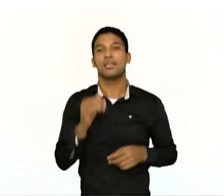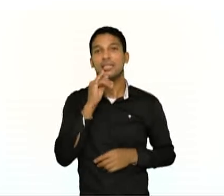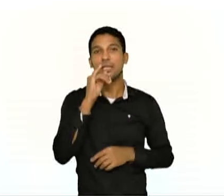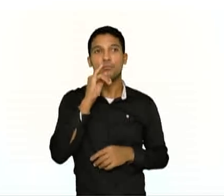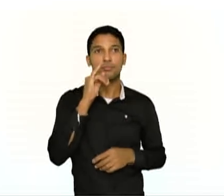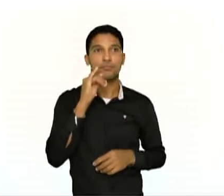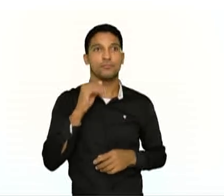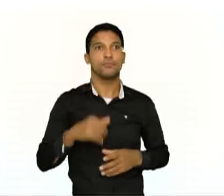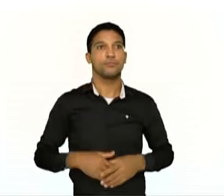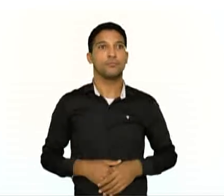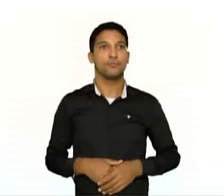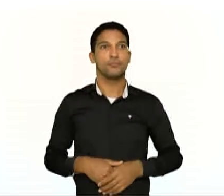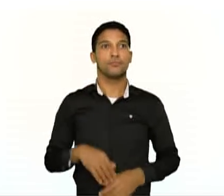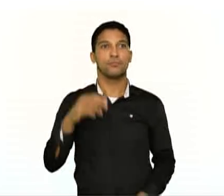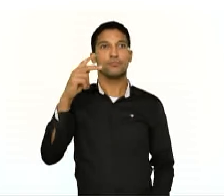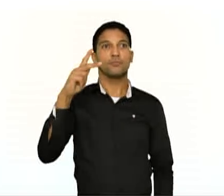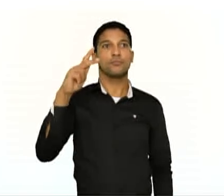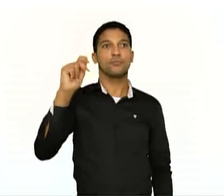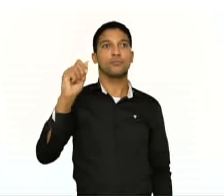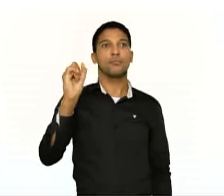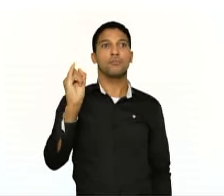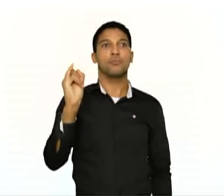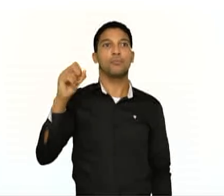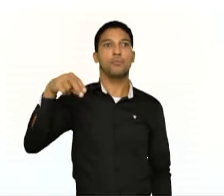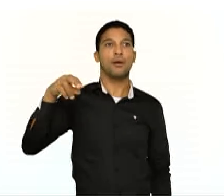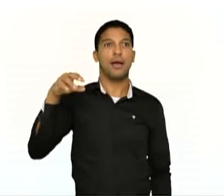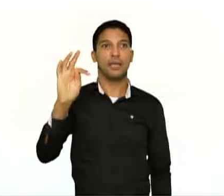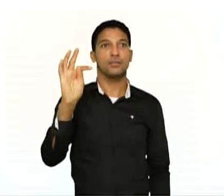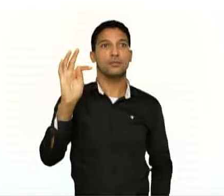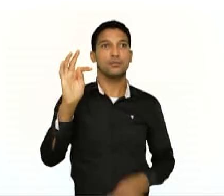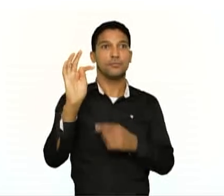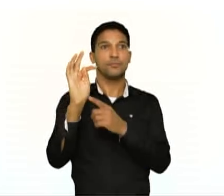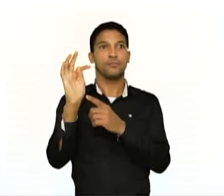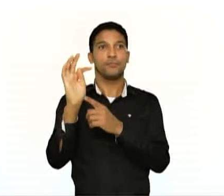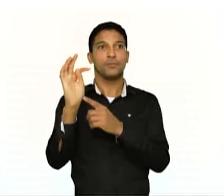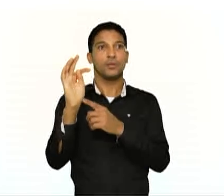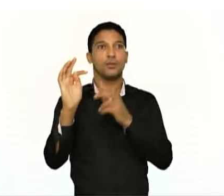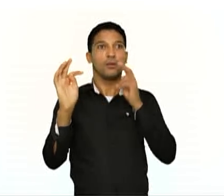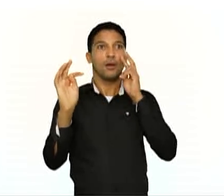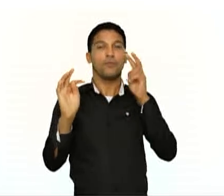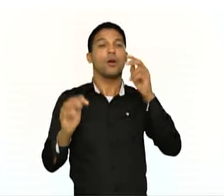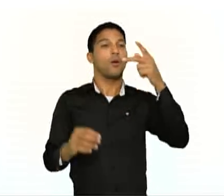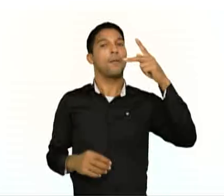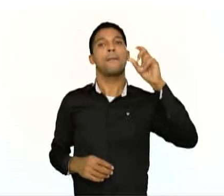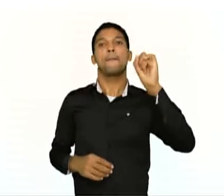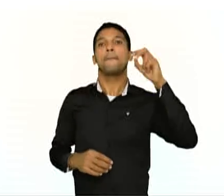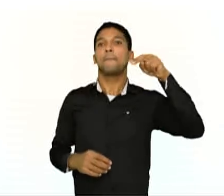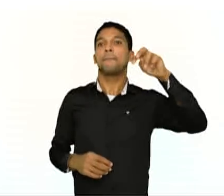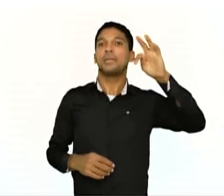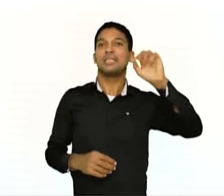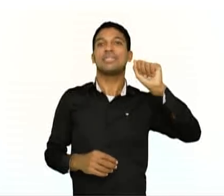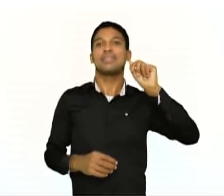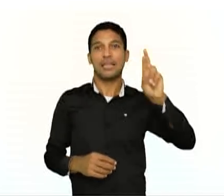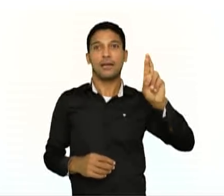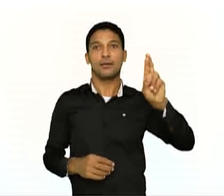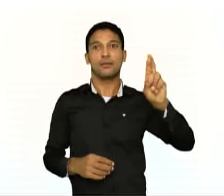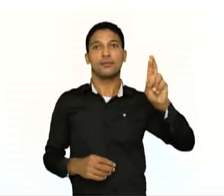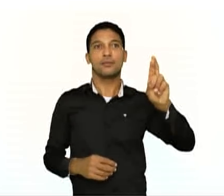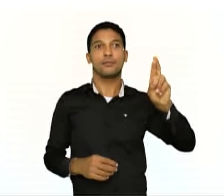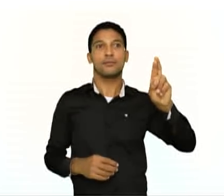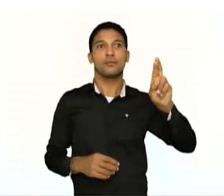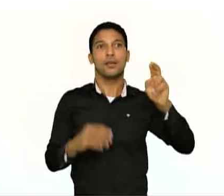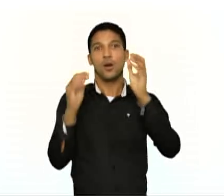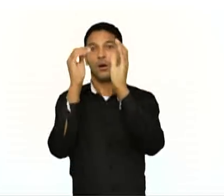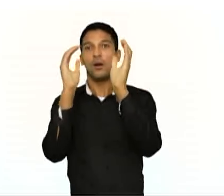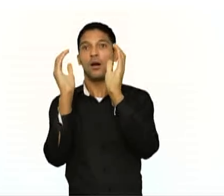que eu faço? Eu acrescento o sufixo er e eu construo a palavra painter. Então, painter é o pintor. Sing, cantar.